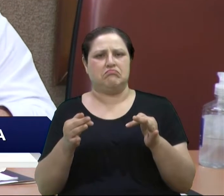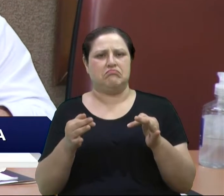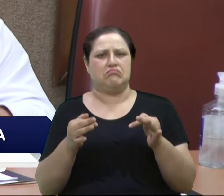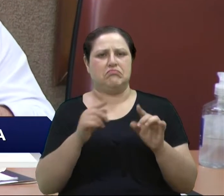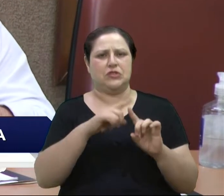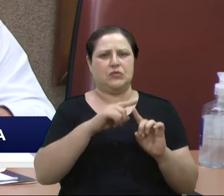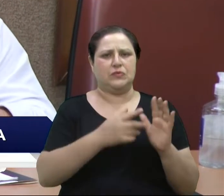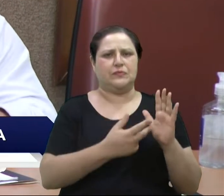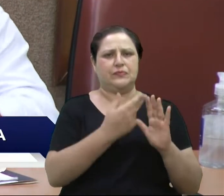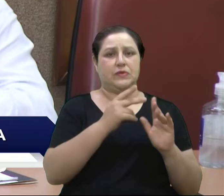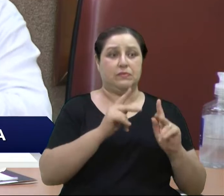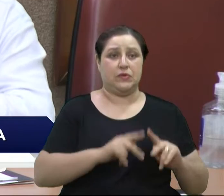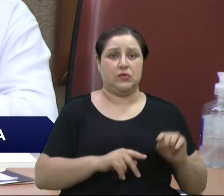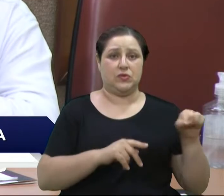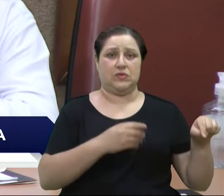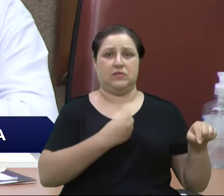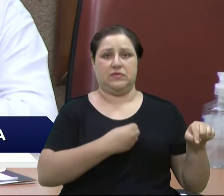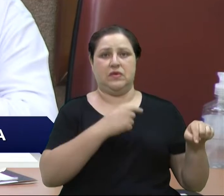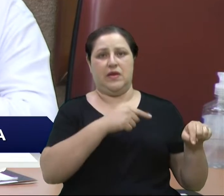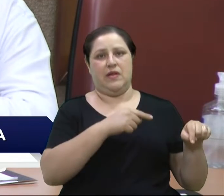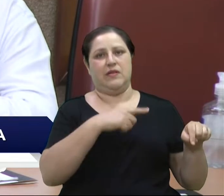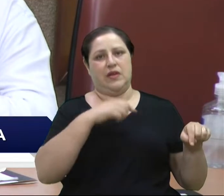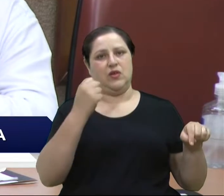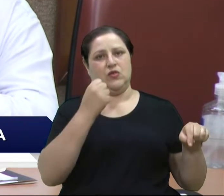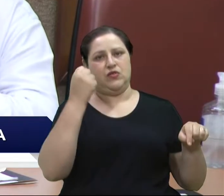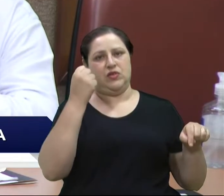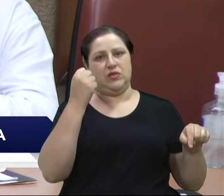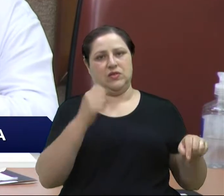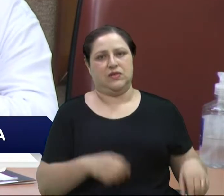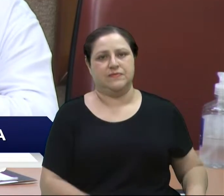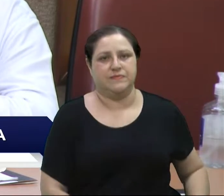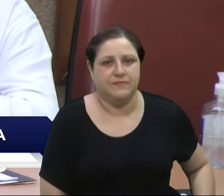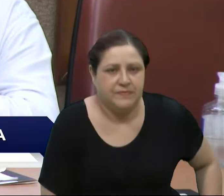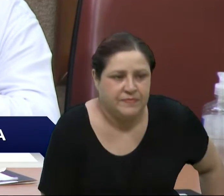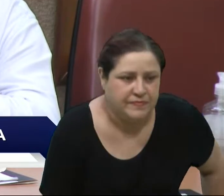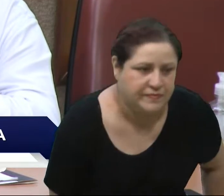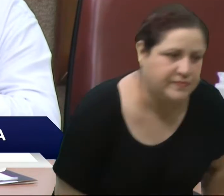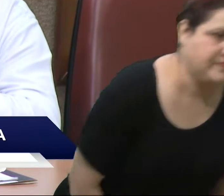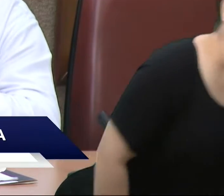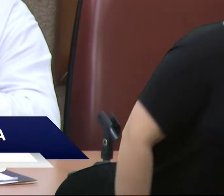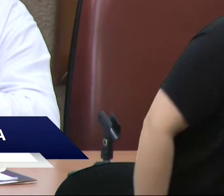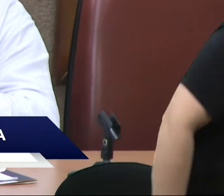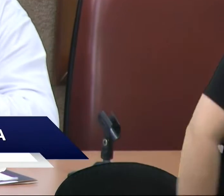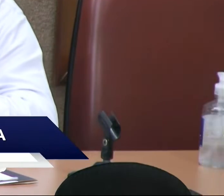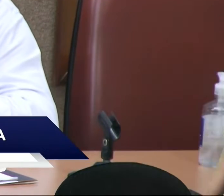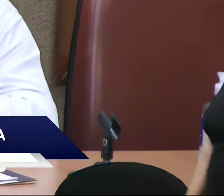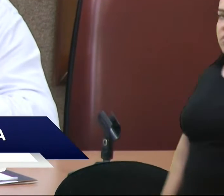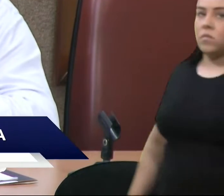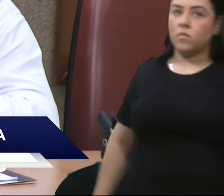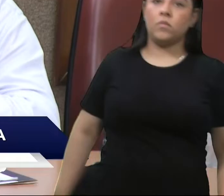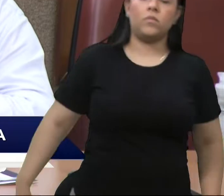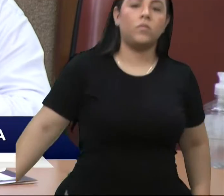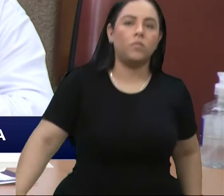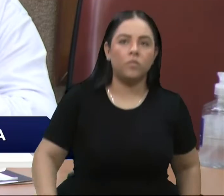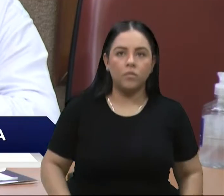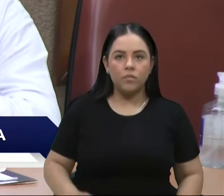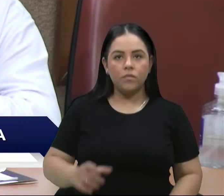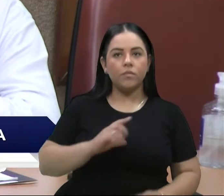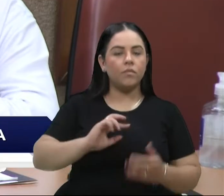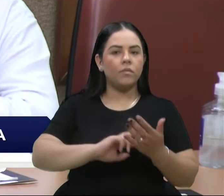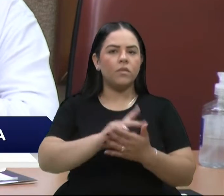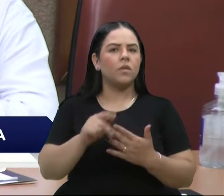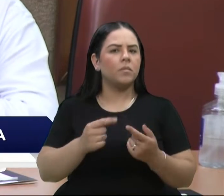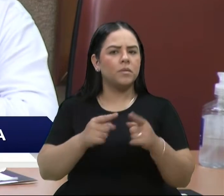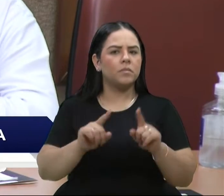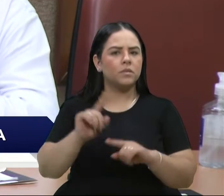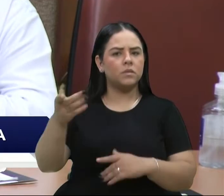para o paciente que está lá, é uma urgência. Teve aquele menino, teve vários outros casos. E será que para ele não é